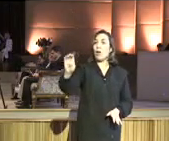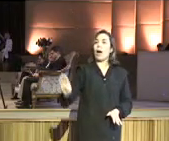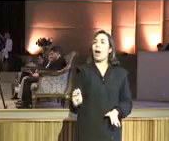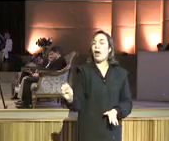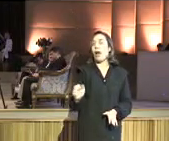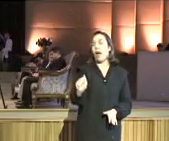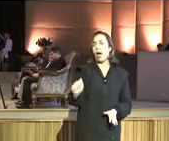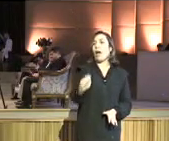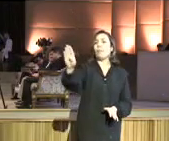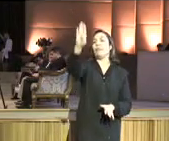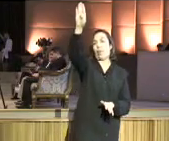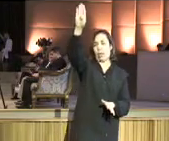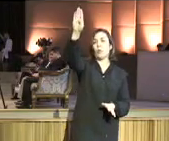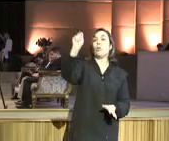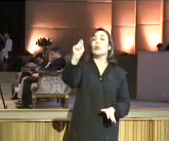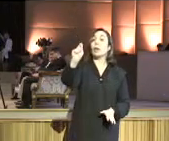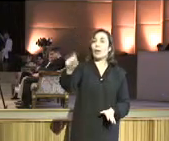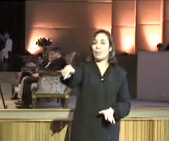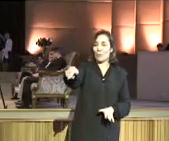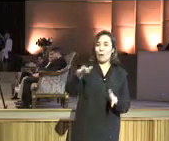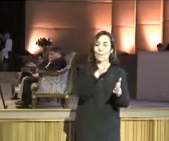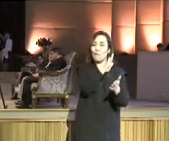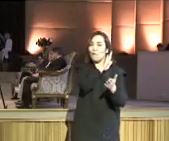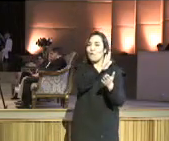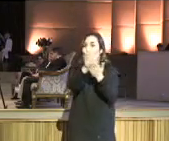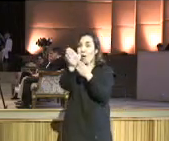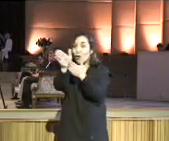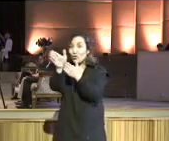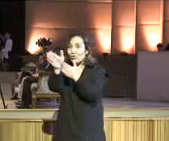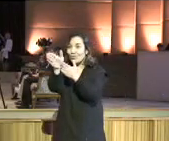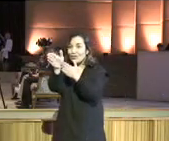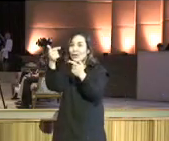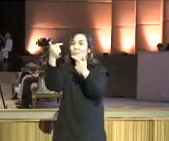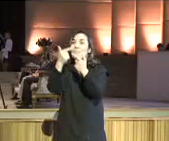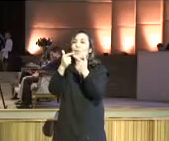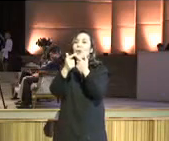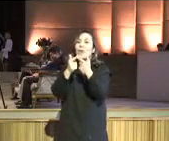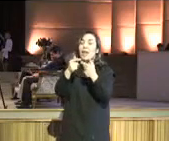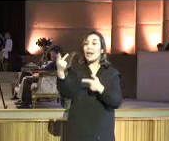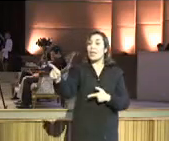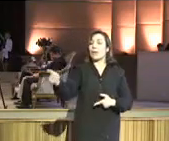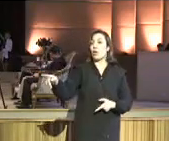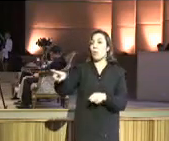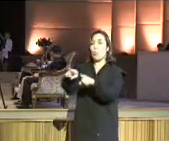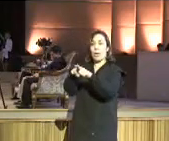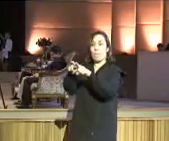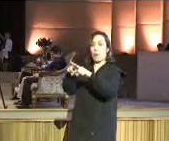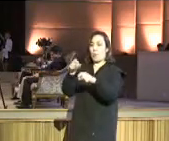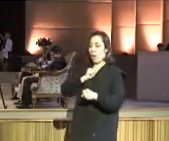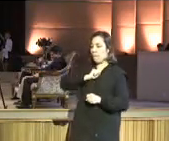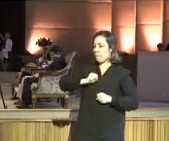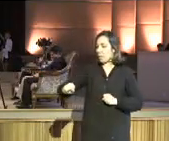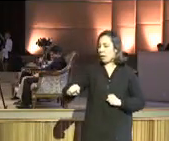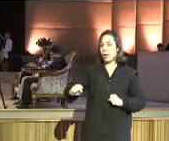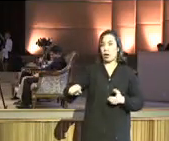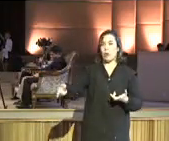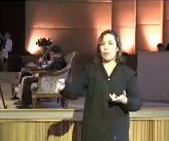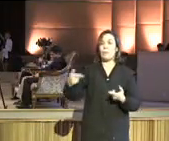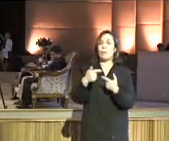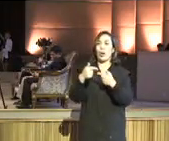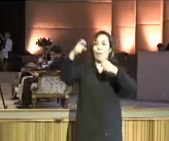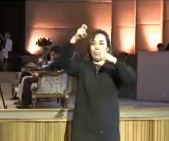avô, fora do país, para que não fosse punido. Por causa